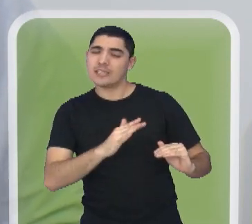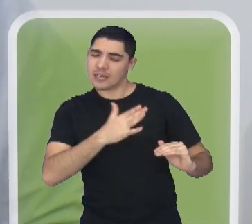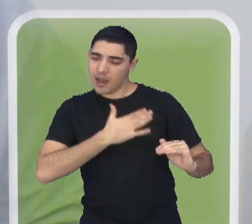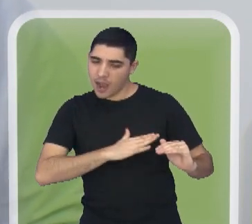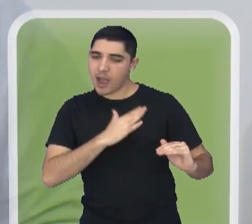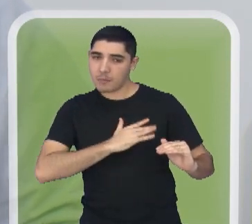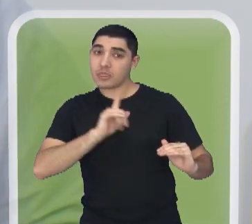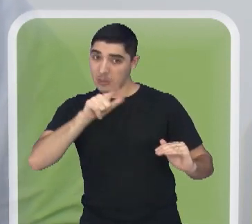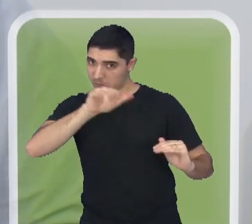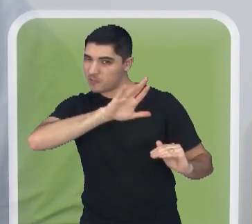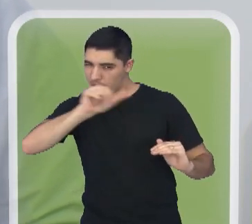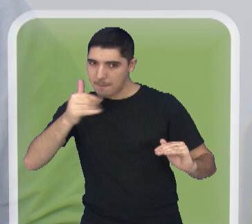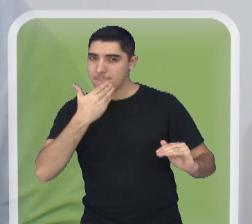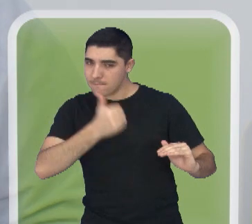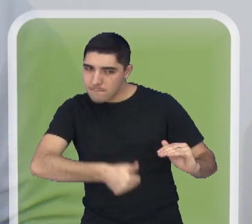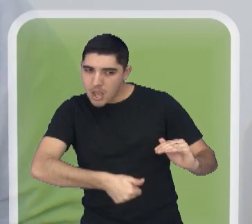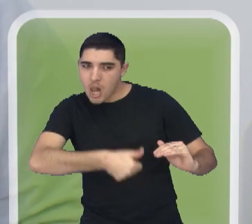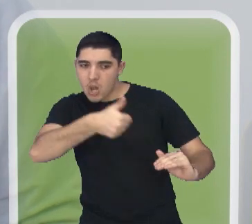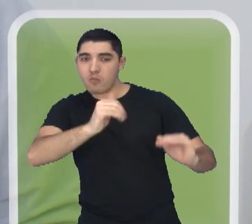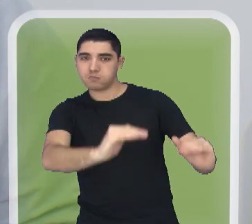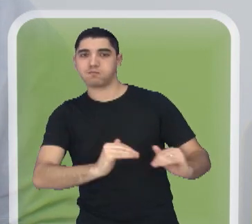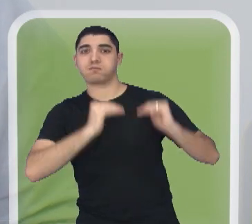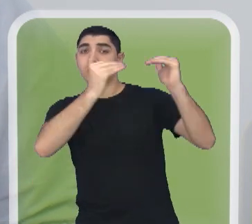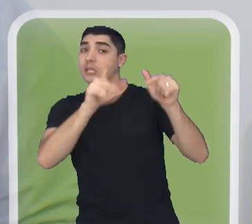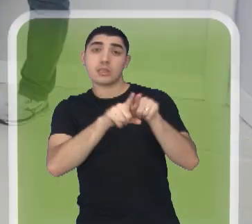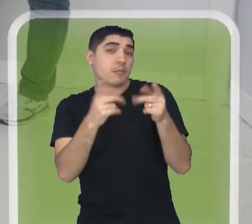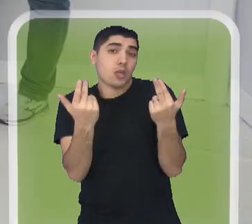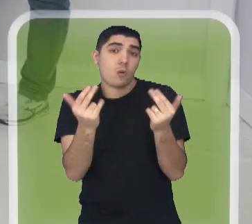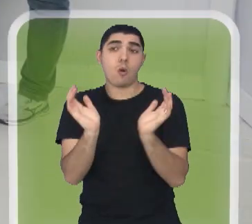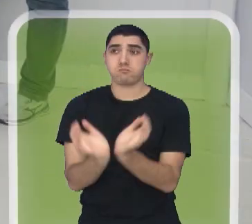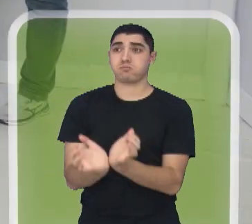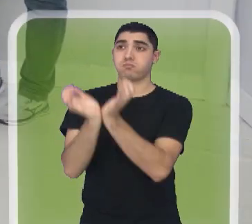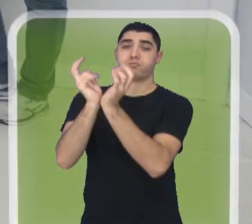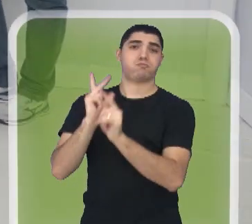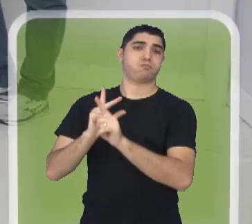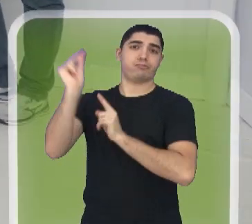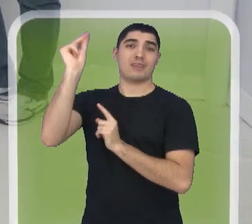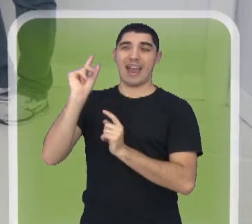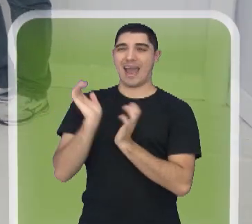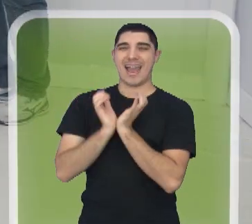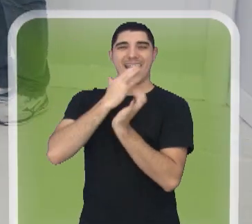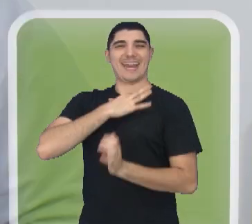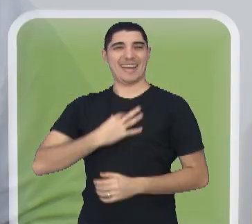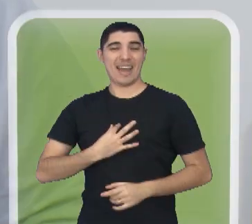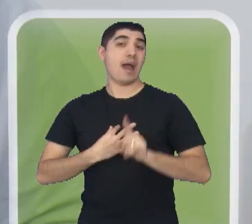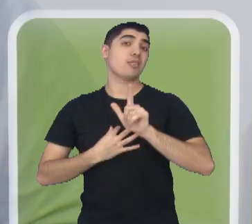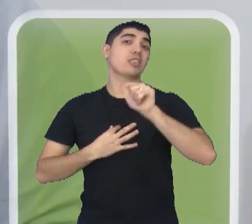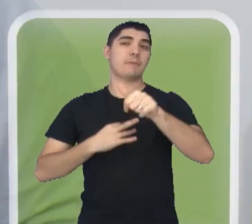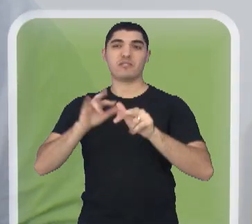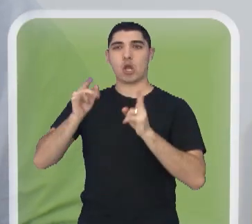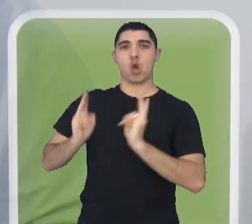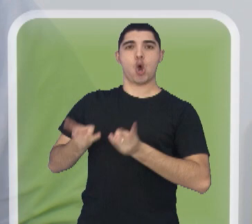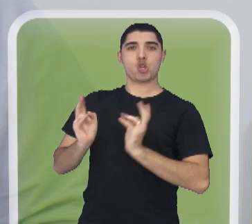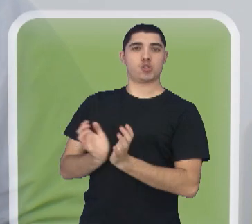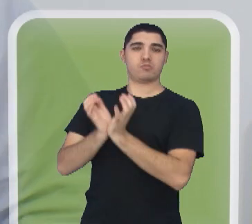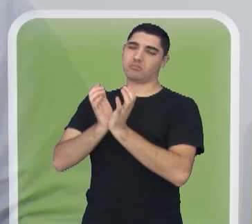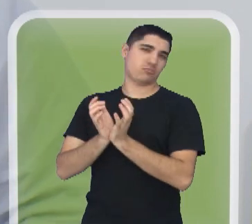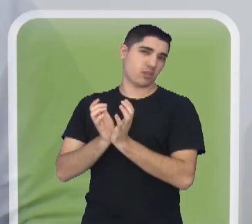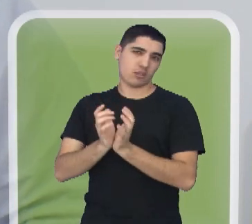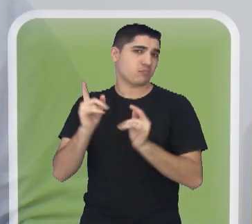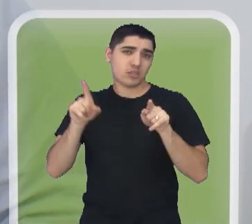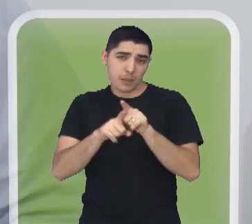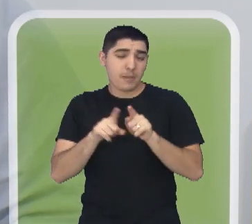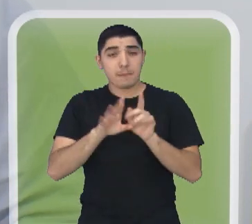conquista resultados, pode ser que isso passe também. Então acho que o objetivo é sempre continuar trabalhando, olhando para frente,